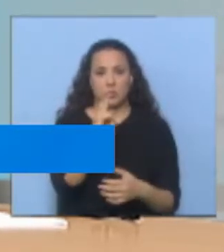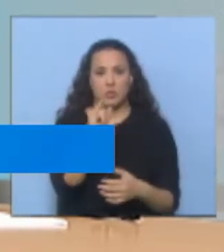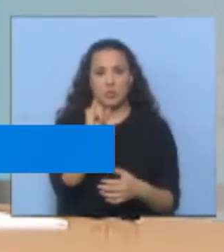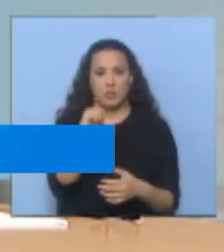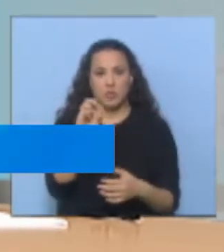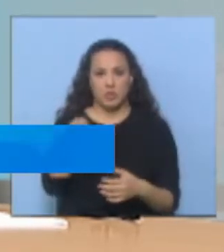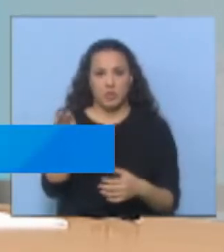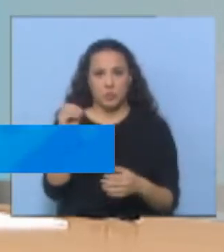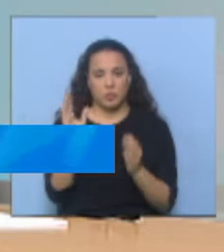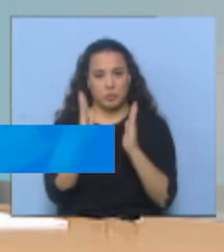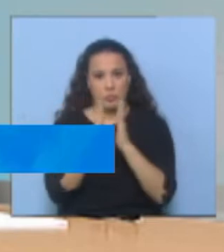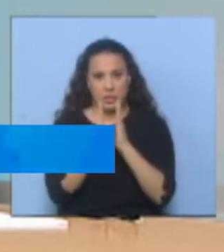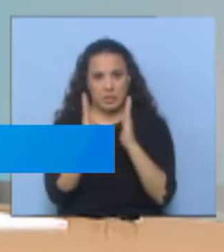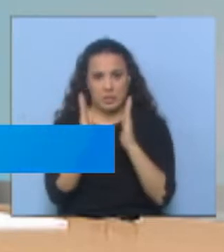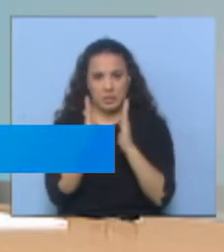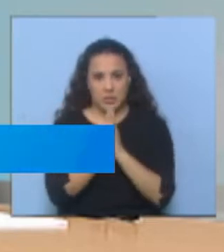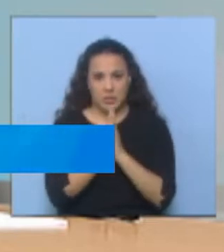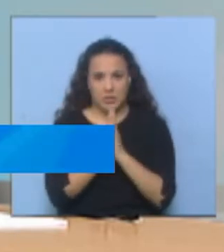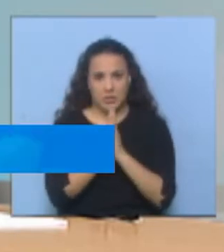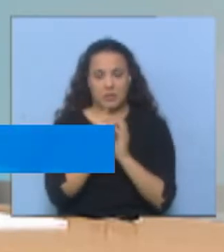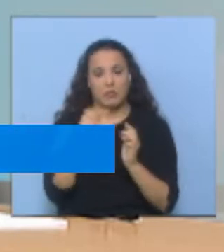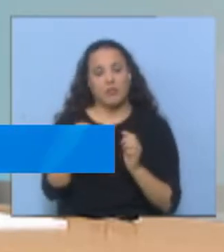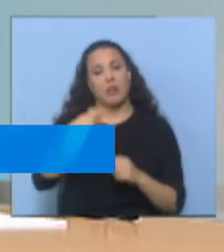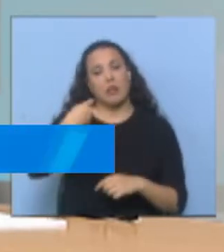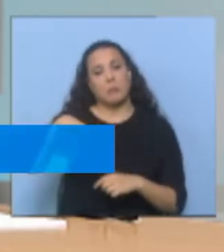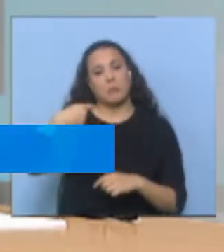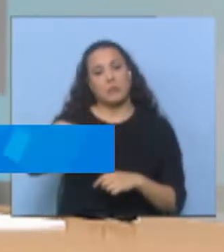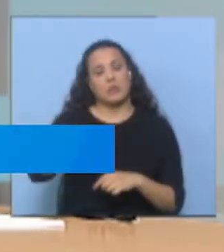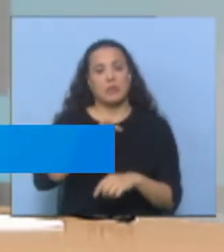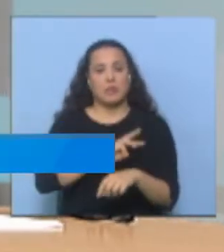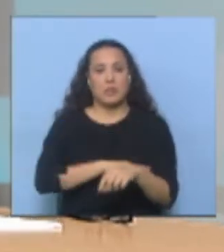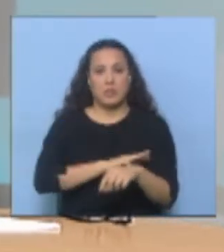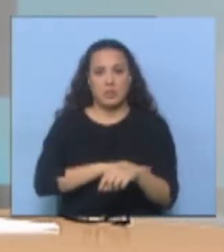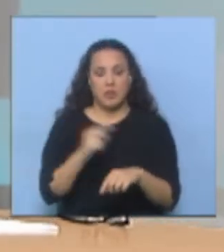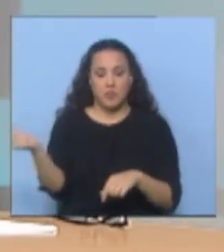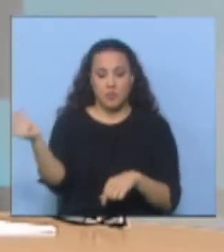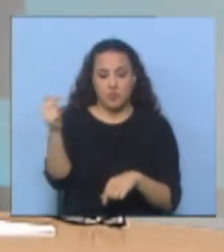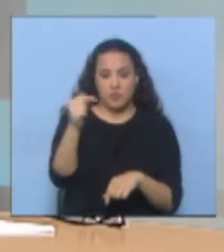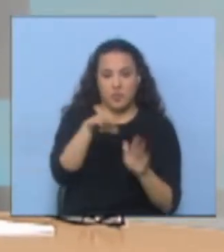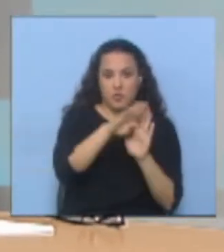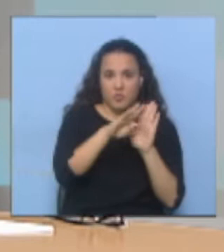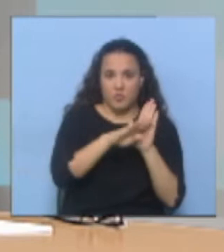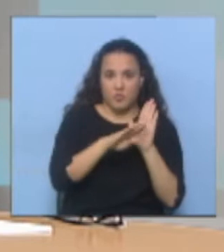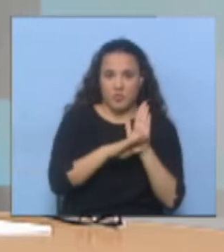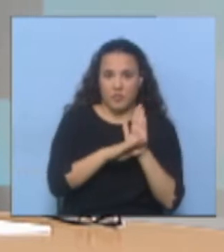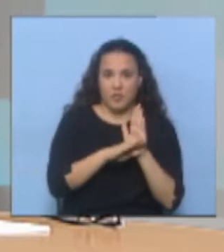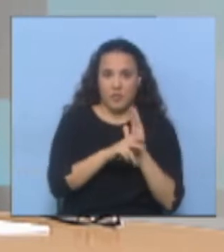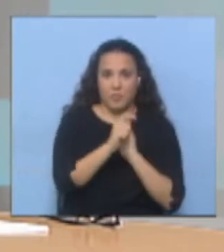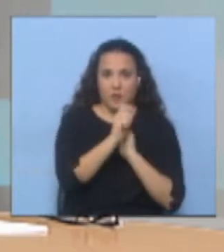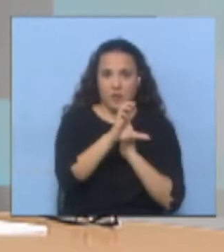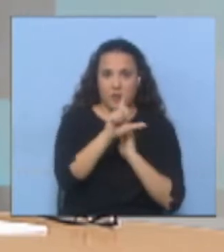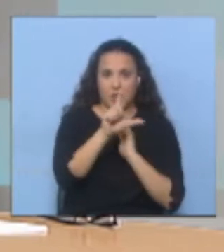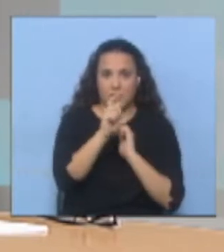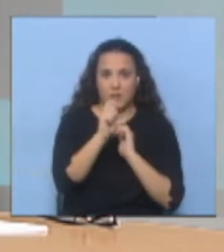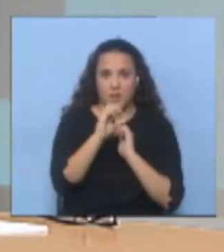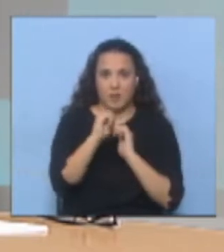Associação Empresarial Orem Fátima, cuja Presidente da Direção, Purificação Reis, está hoje no programa Eclésia para nos falar